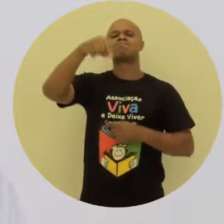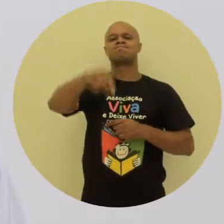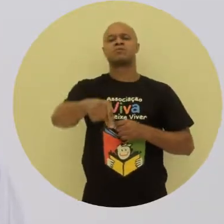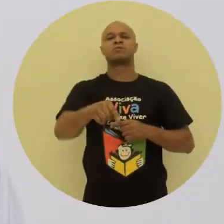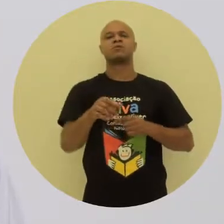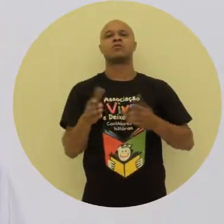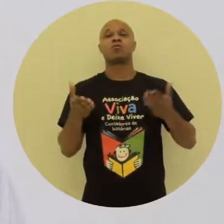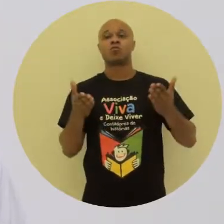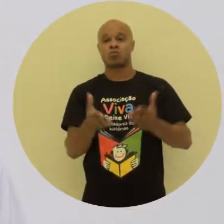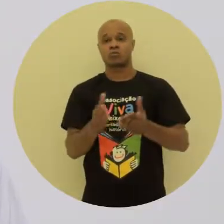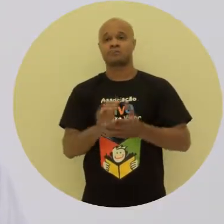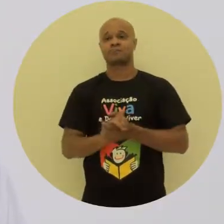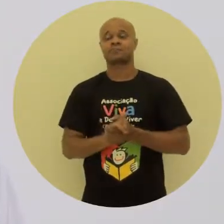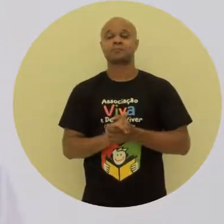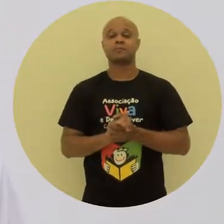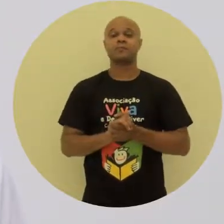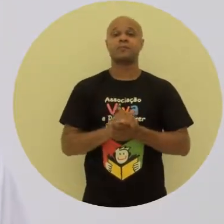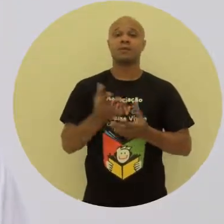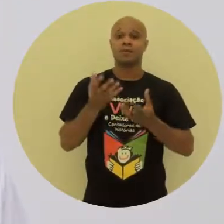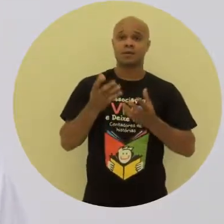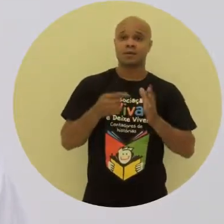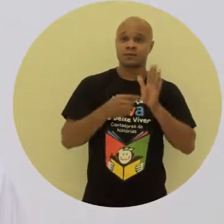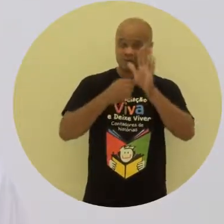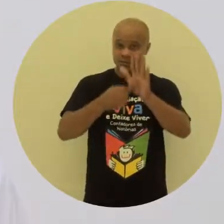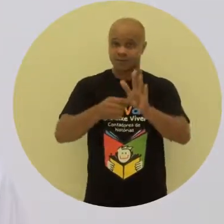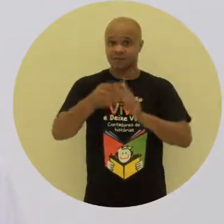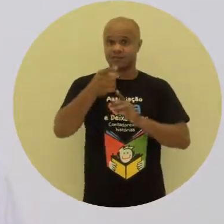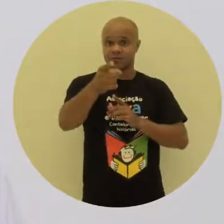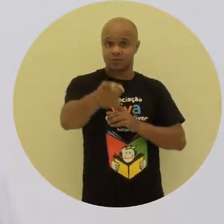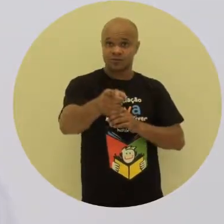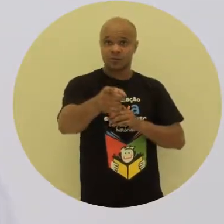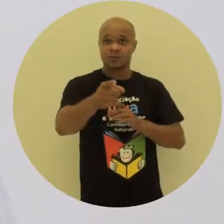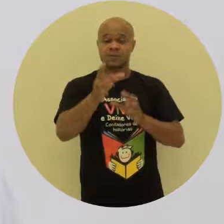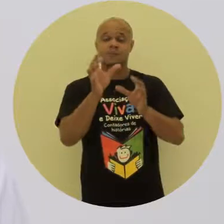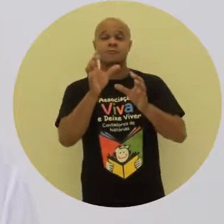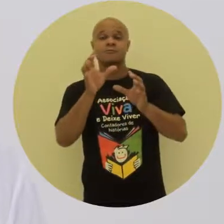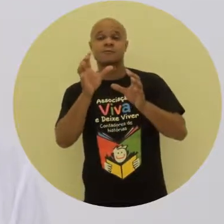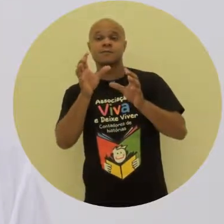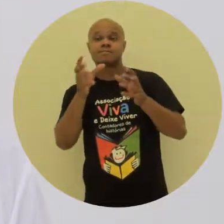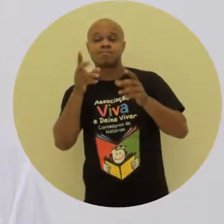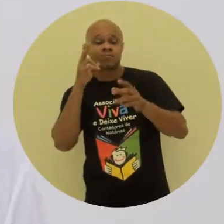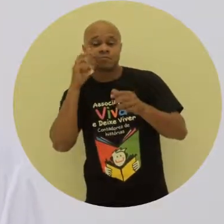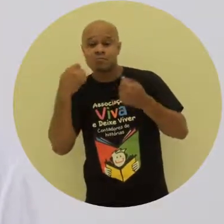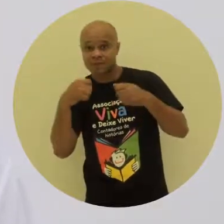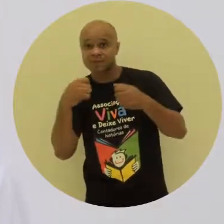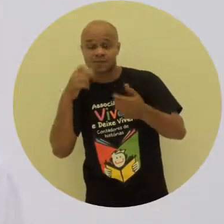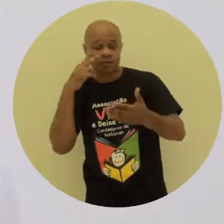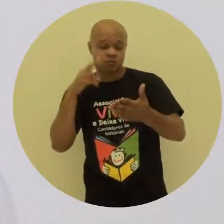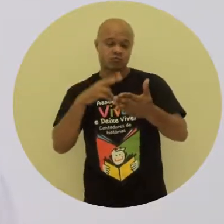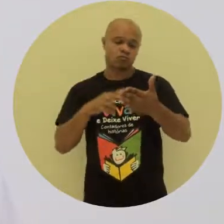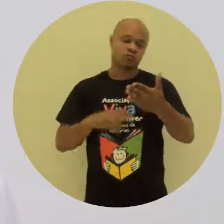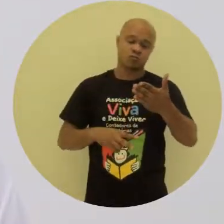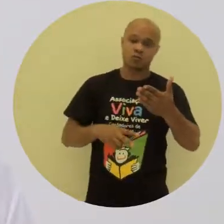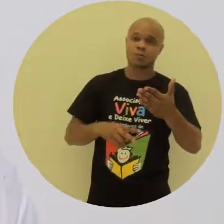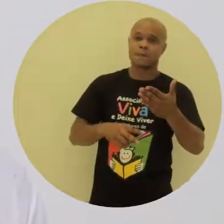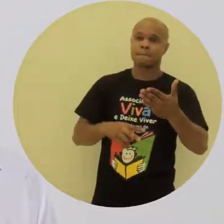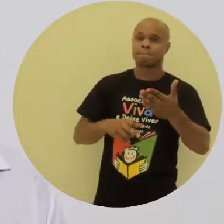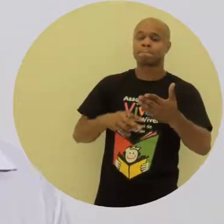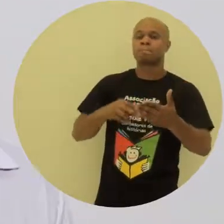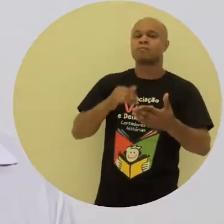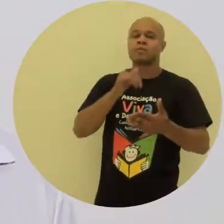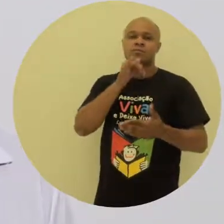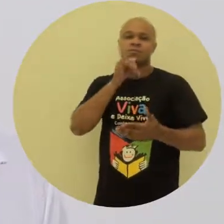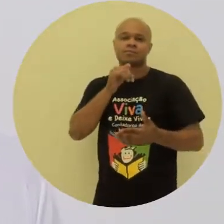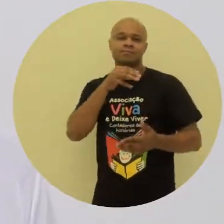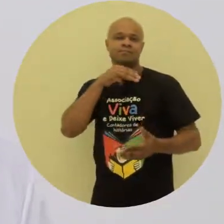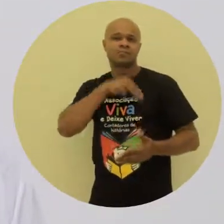aqui eu chamo a atenção que para fazer parte dessa equipe a gente tem que ler as cartilhas disponibilizadas